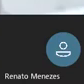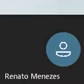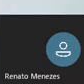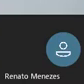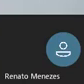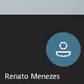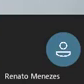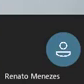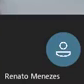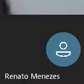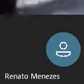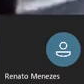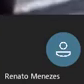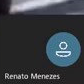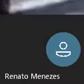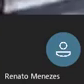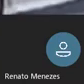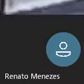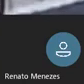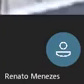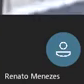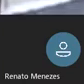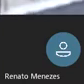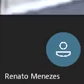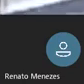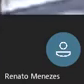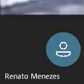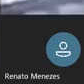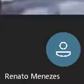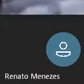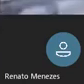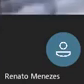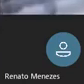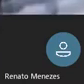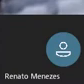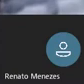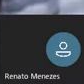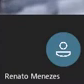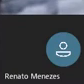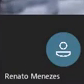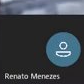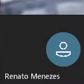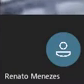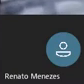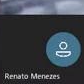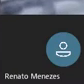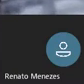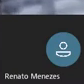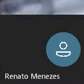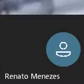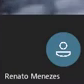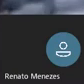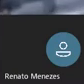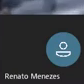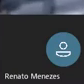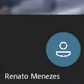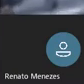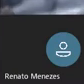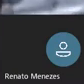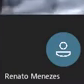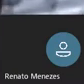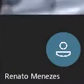É a câmera, Lourdinha, que tá próximo do rosto dela, Lourdinha. É né? Fabiana, tá vendo? Fabiana sofreu com o meu negócio. É a